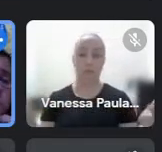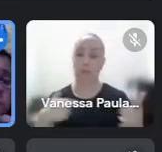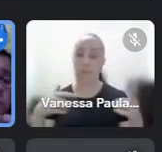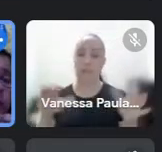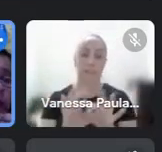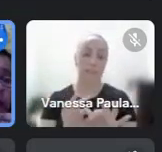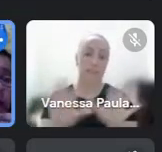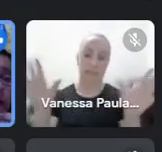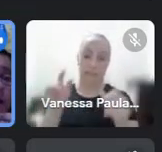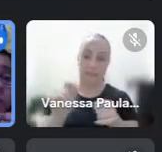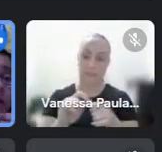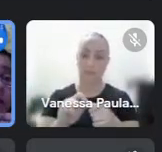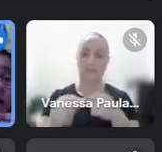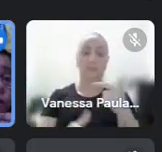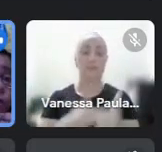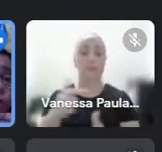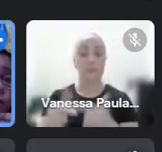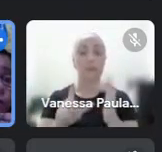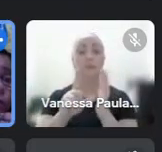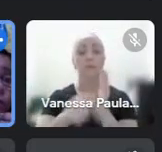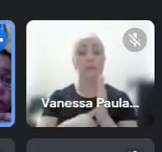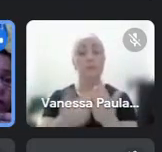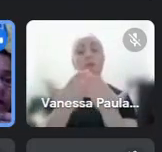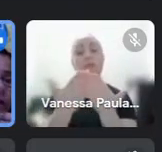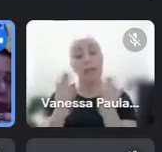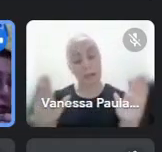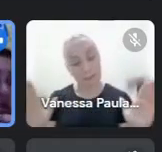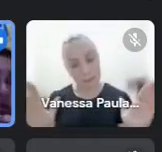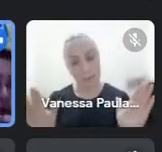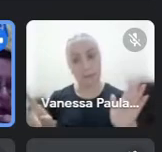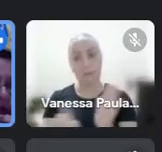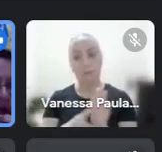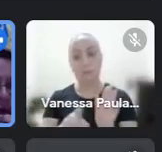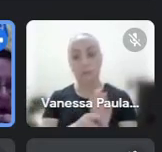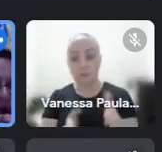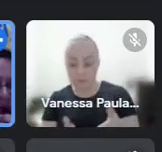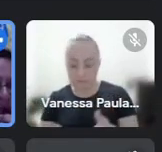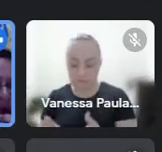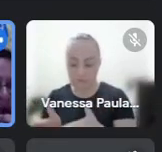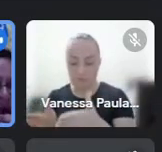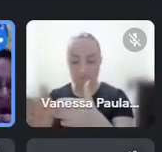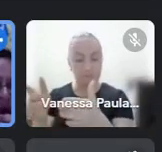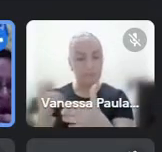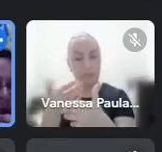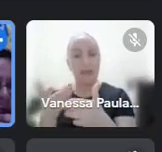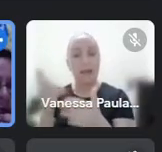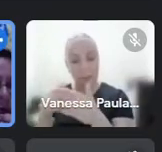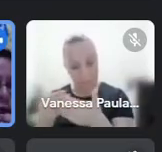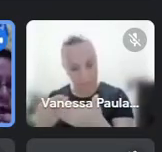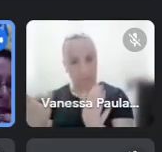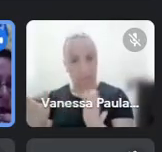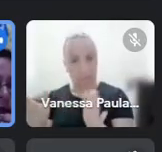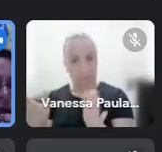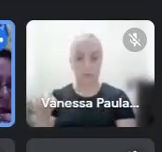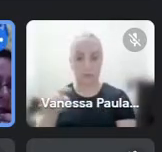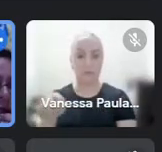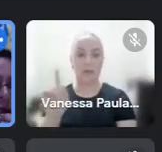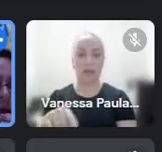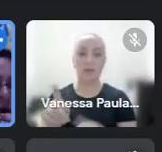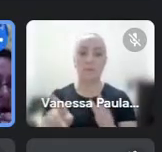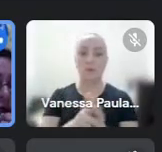trabalho, e eles abriram um vertedourozinho, que eu chamo. Olha, eles abriram aqui um